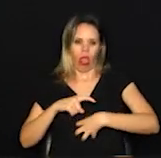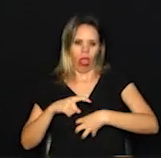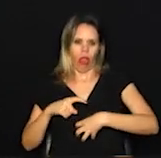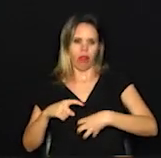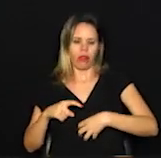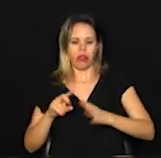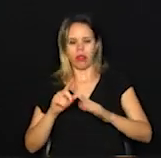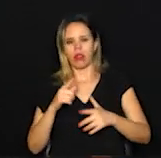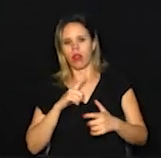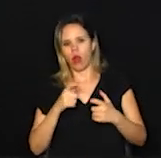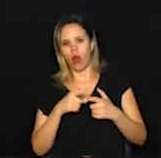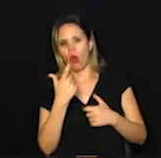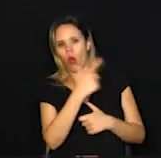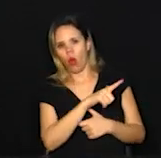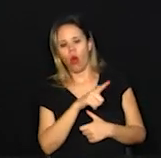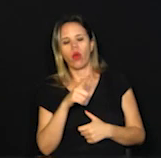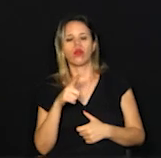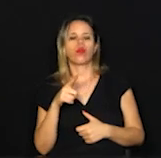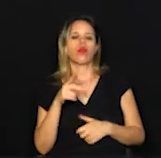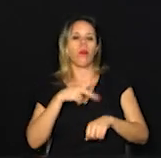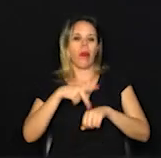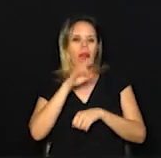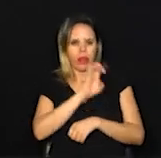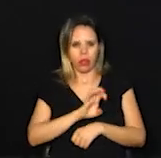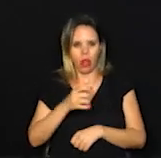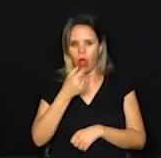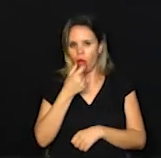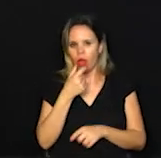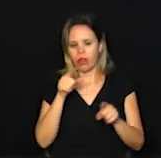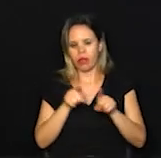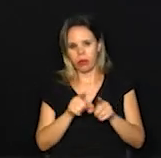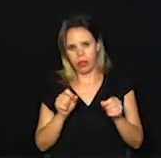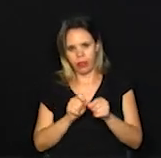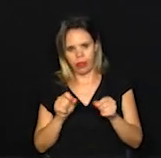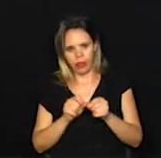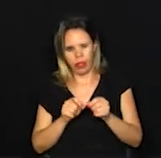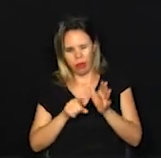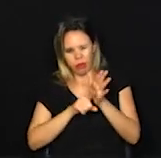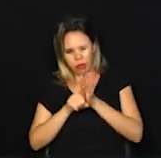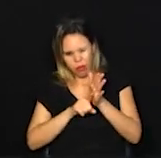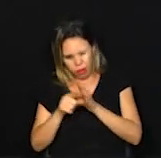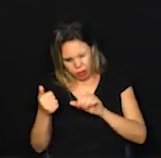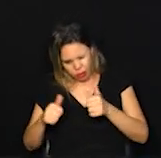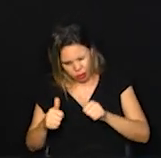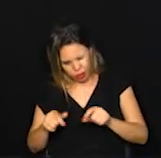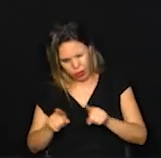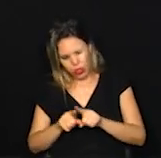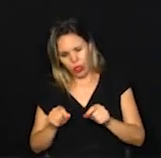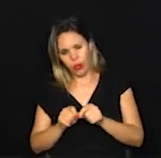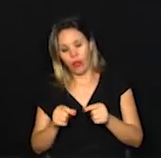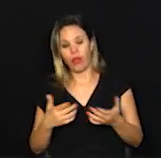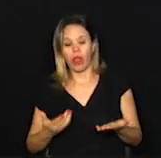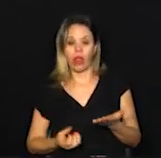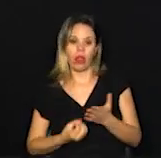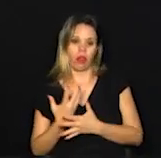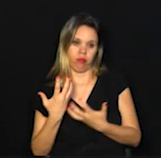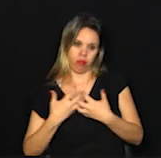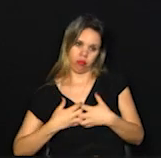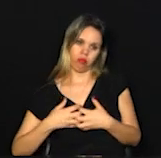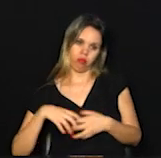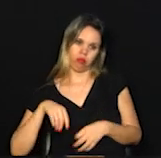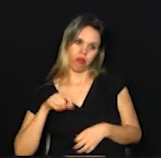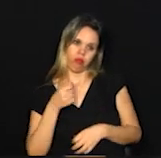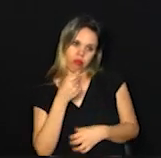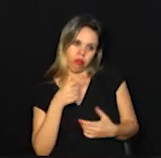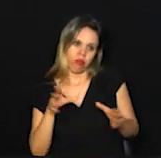isso, temos o Dr. Andrew Hill, na Inglaterra, que também fez uma meta-análise, fez os estudos e também